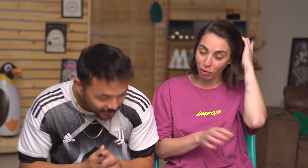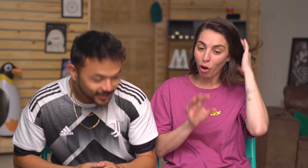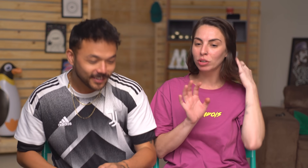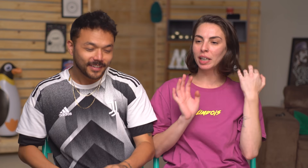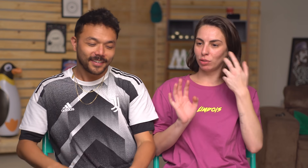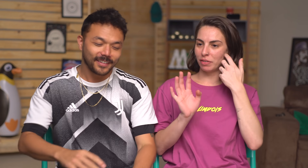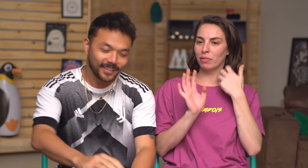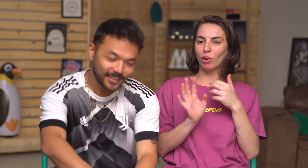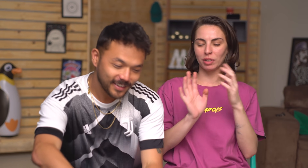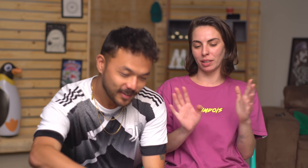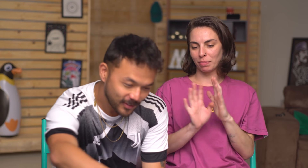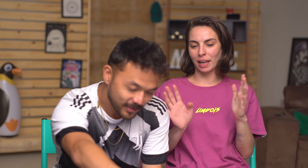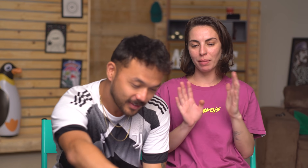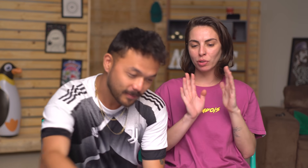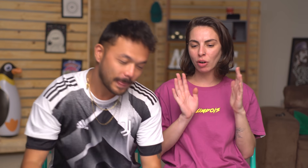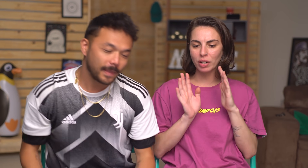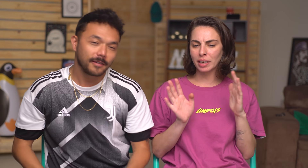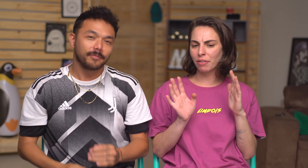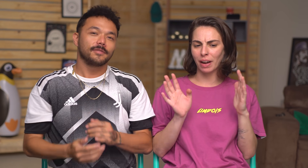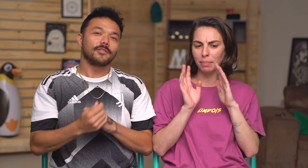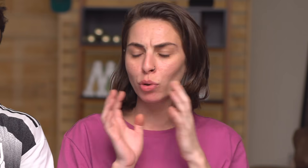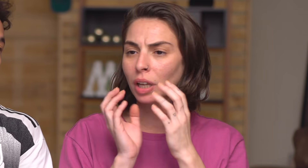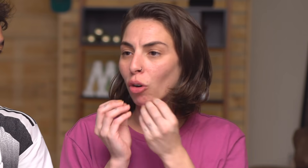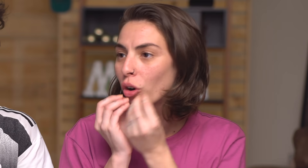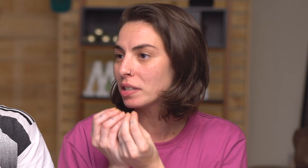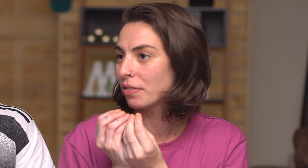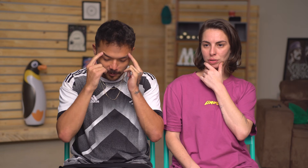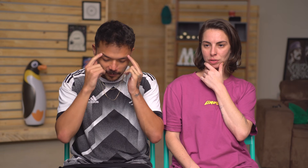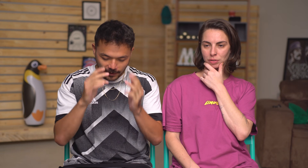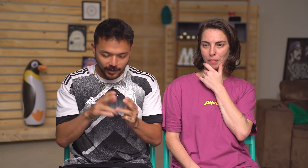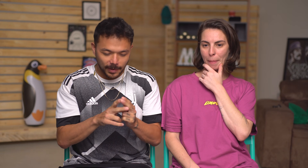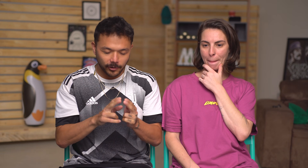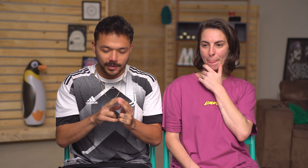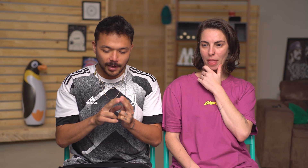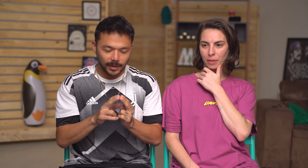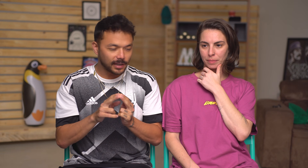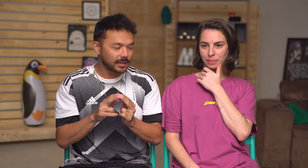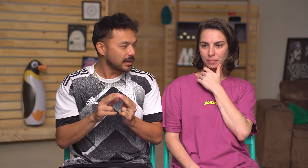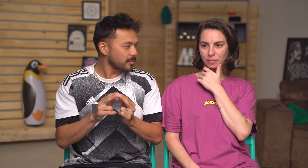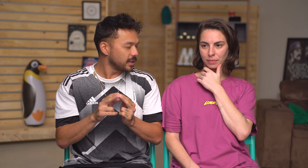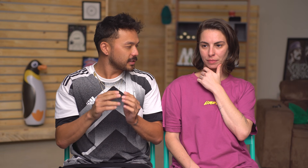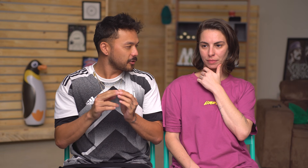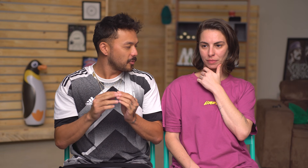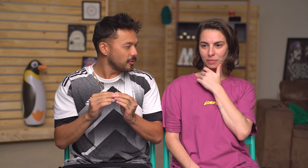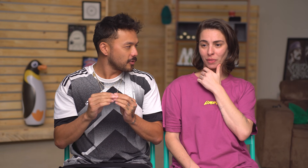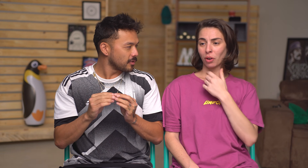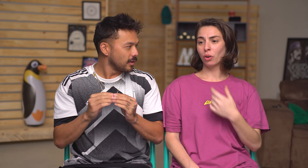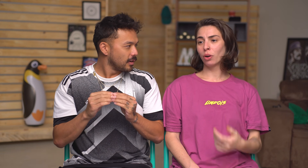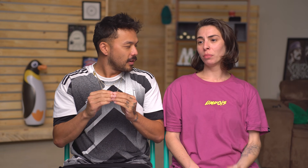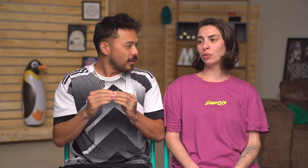Não, vamos voltando, porque é muita coisa que ele fala, é muita coisa. Ele começou falando que a maconha está para as plantas